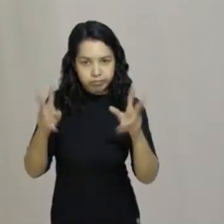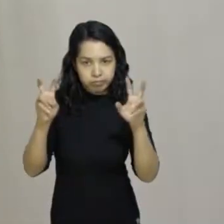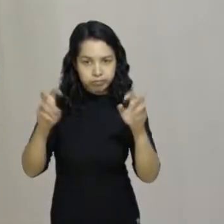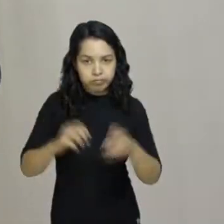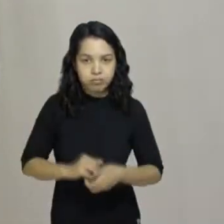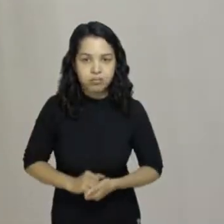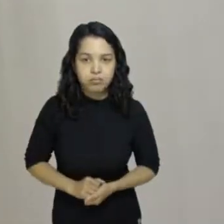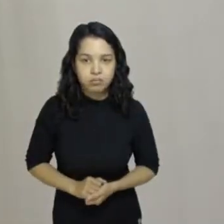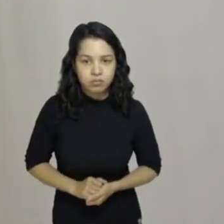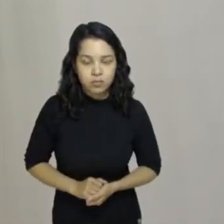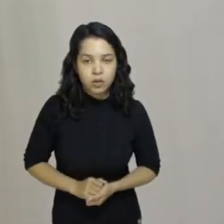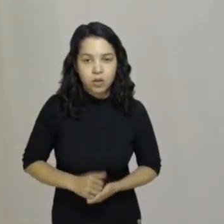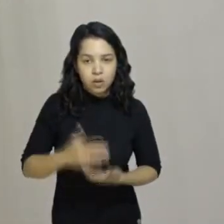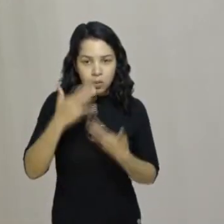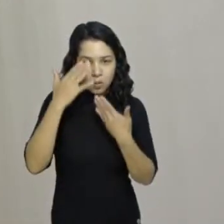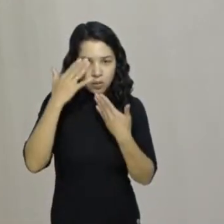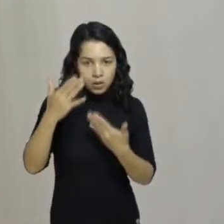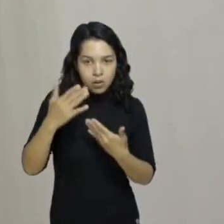obrigado